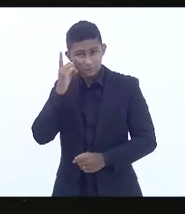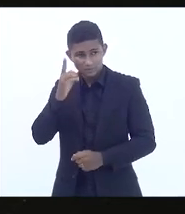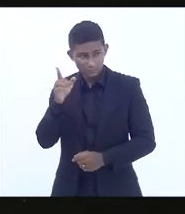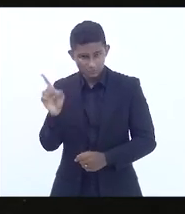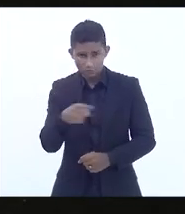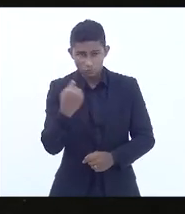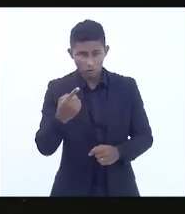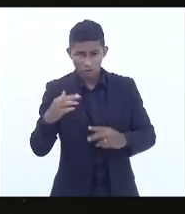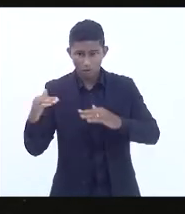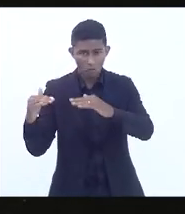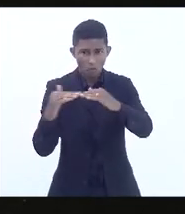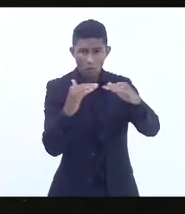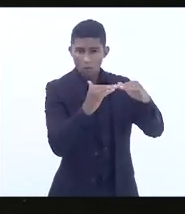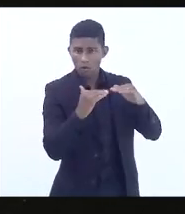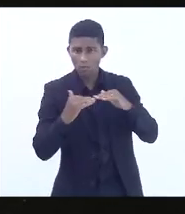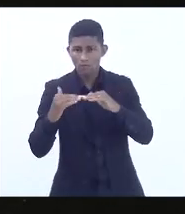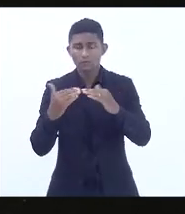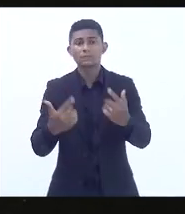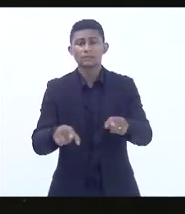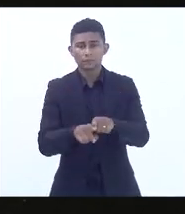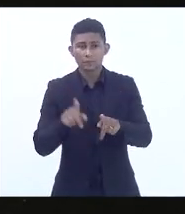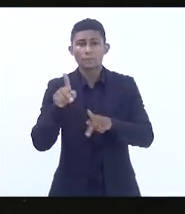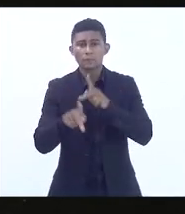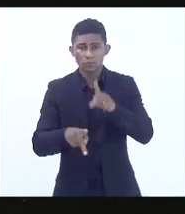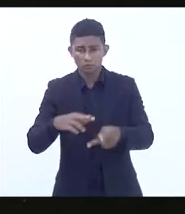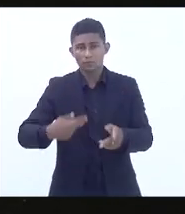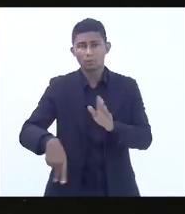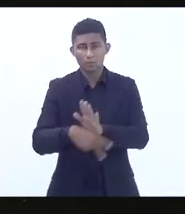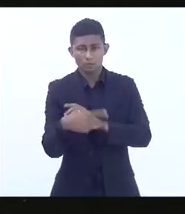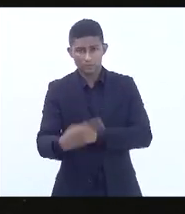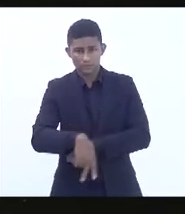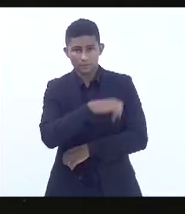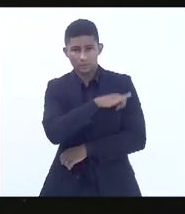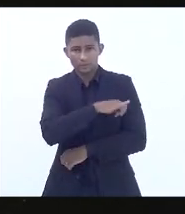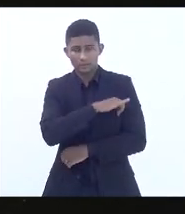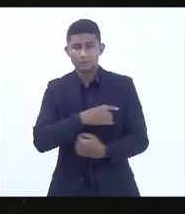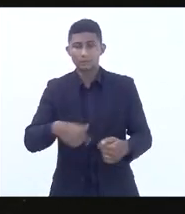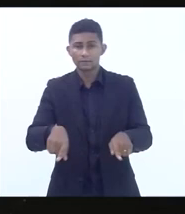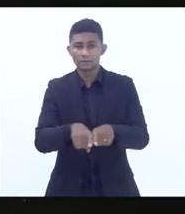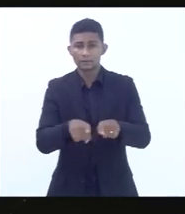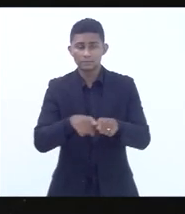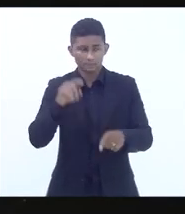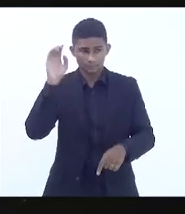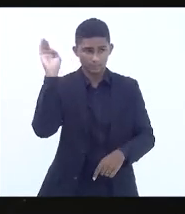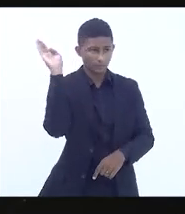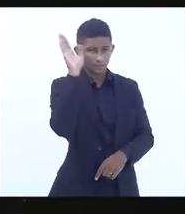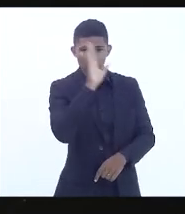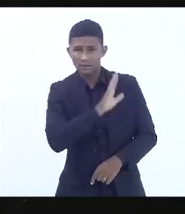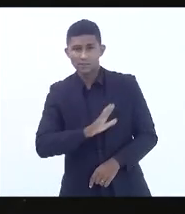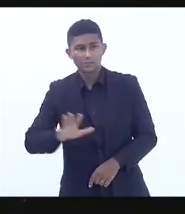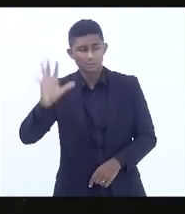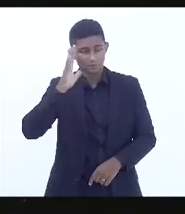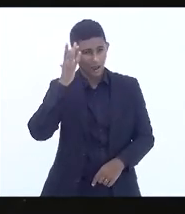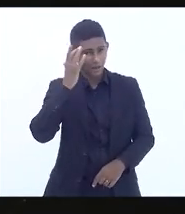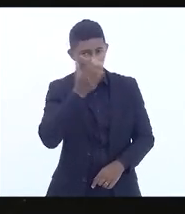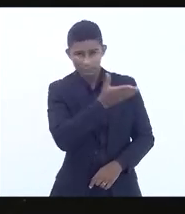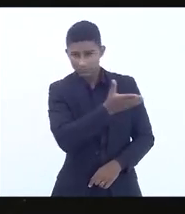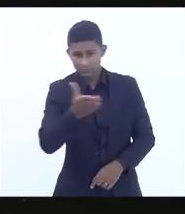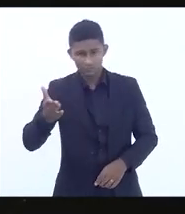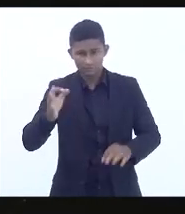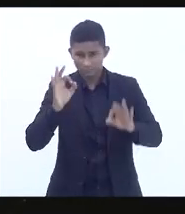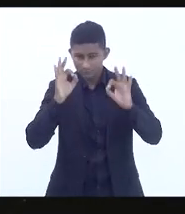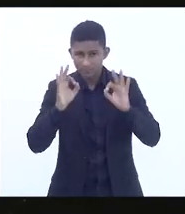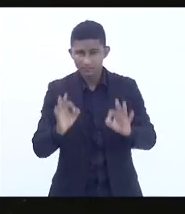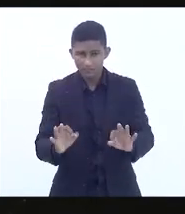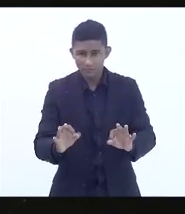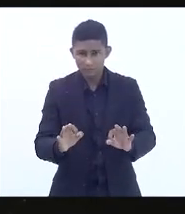a população do Estado do Rio de Janeiro e do nosso país achar que isso está certo, nobre